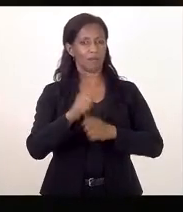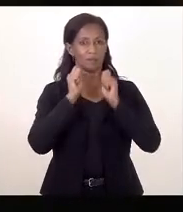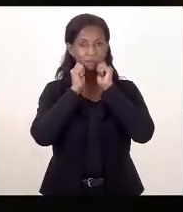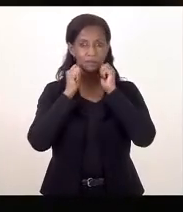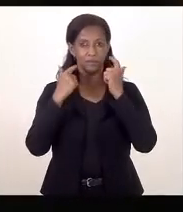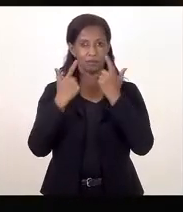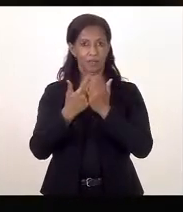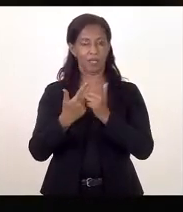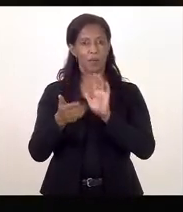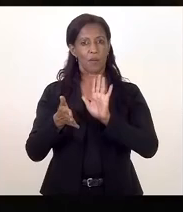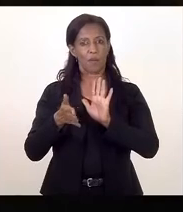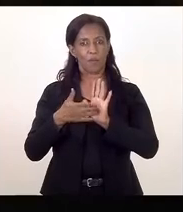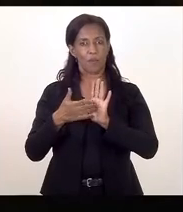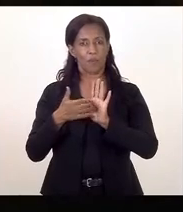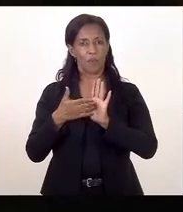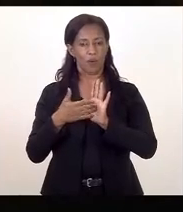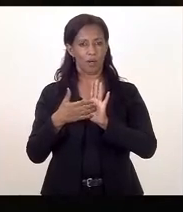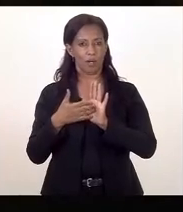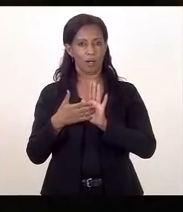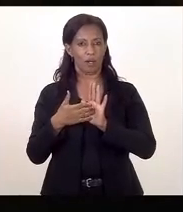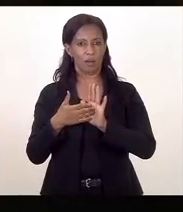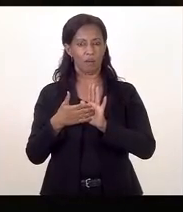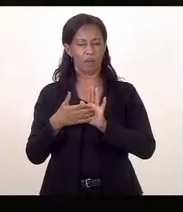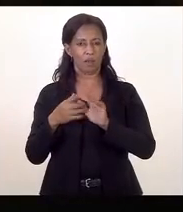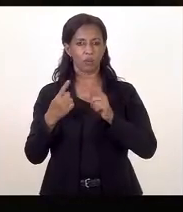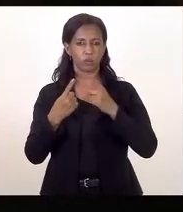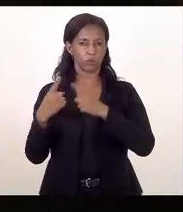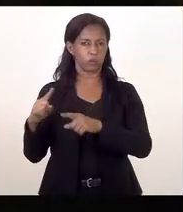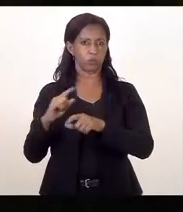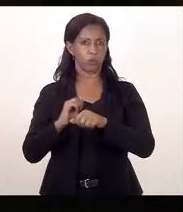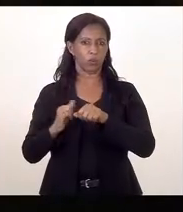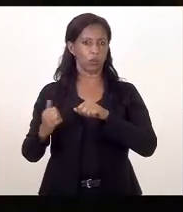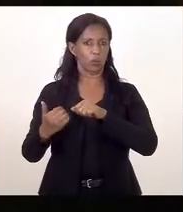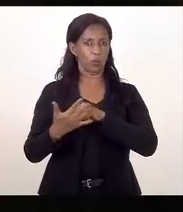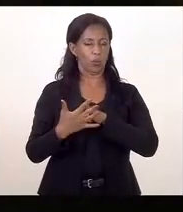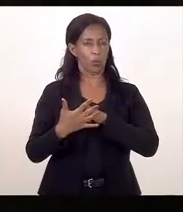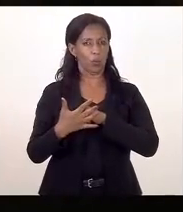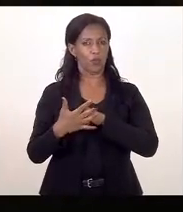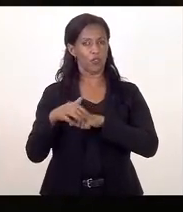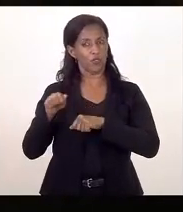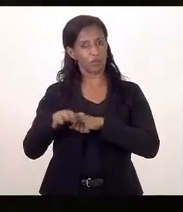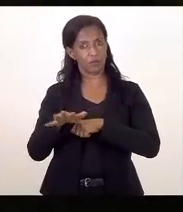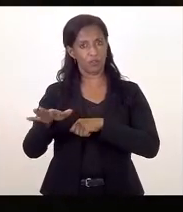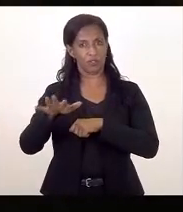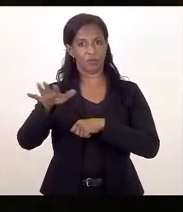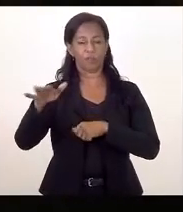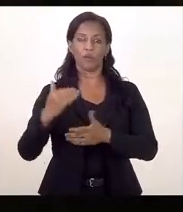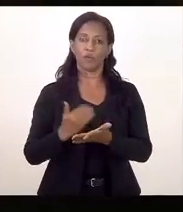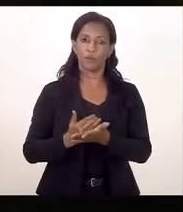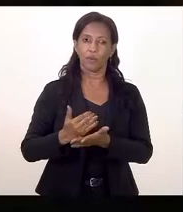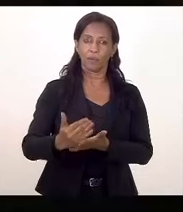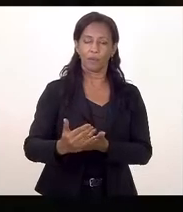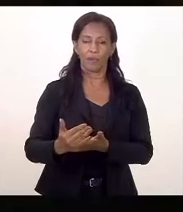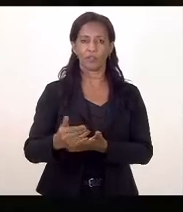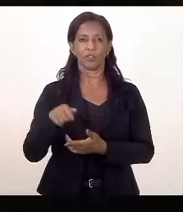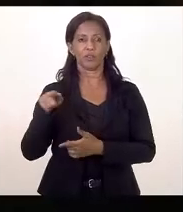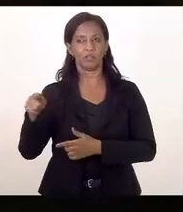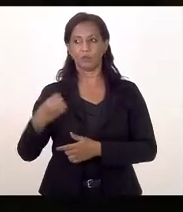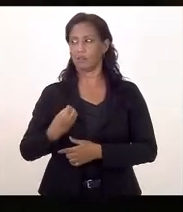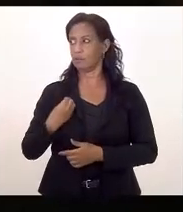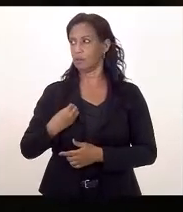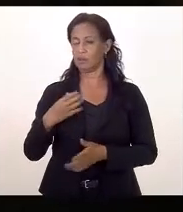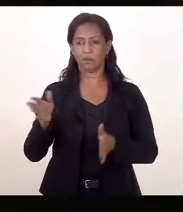o programa de enfrentamento à Covid-19 nas favelas e nas periferias. Foi a partir da interlocução